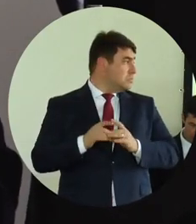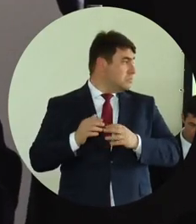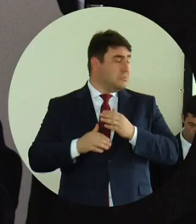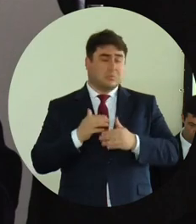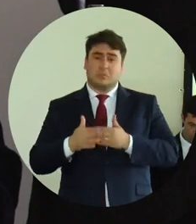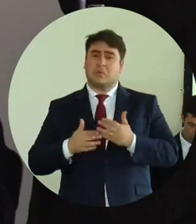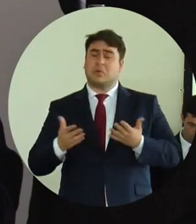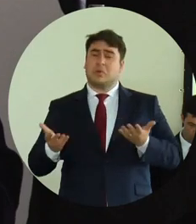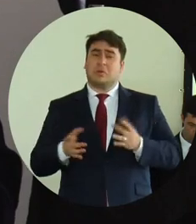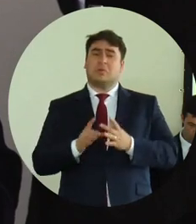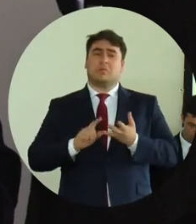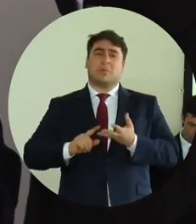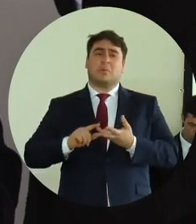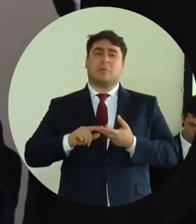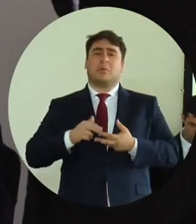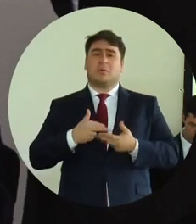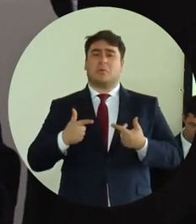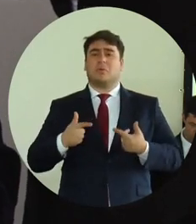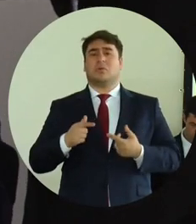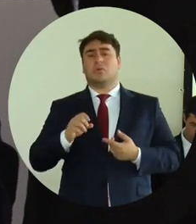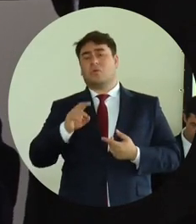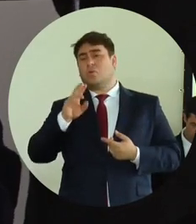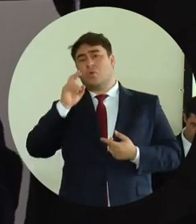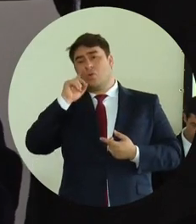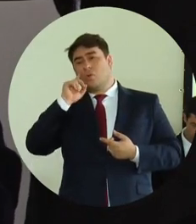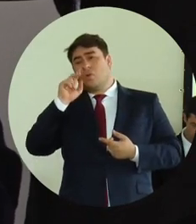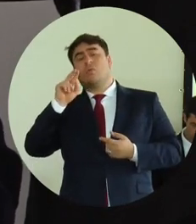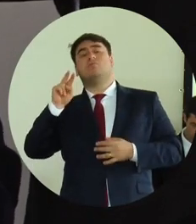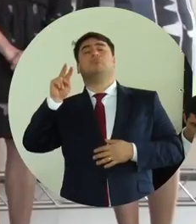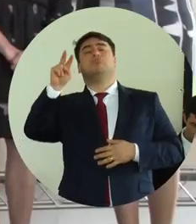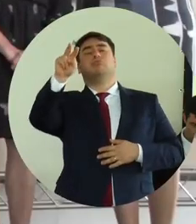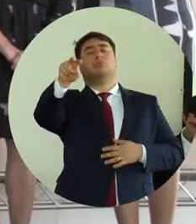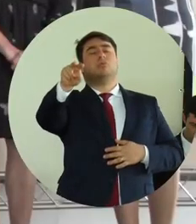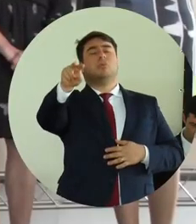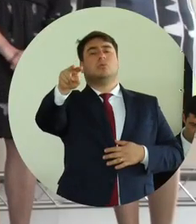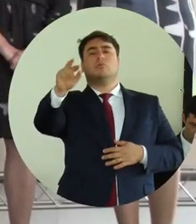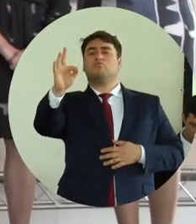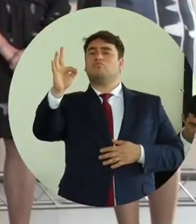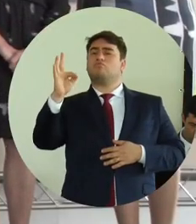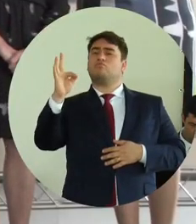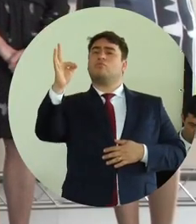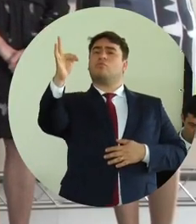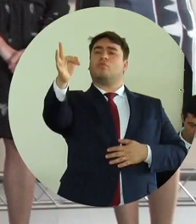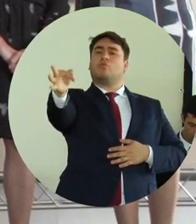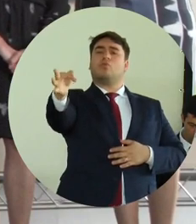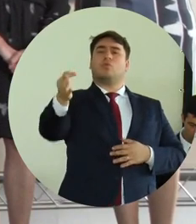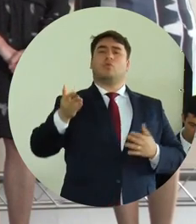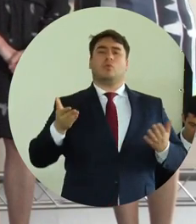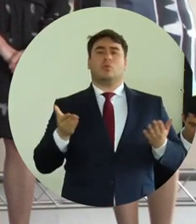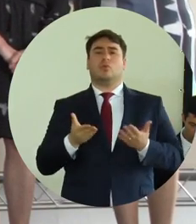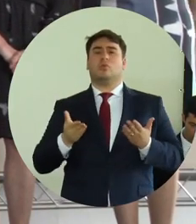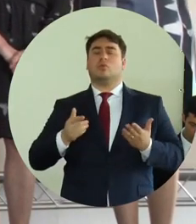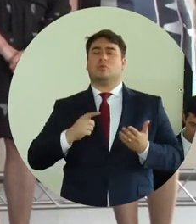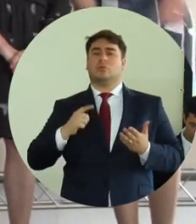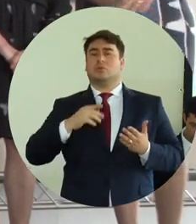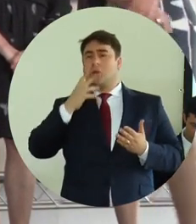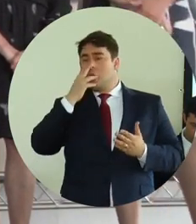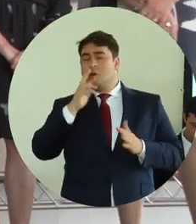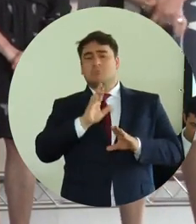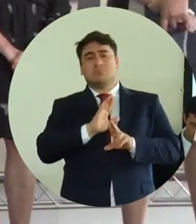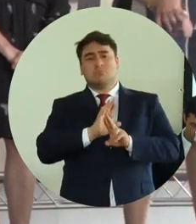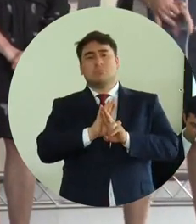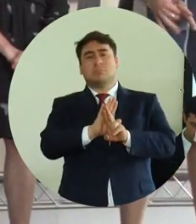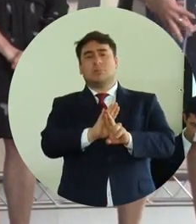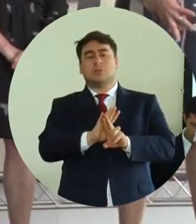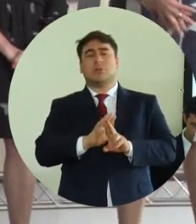amparada por uma série de coisas, ou nós vamos olhar para frente, para um futuro que tem hoje, que já está muito bem representado,